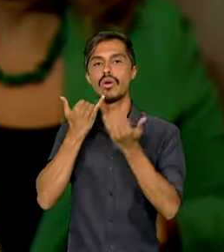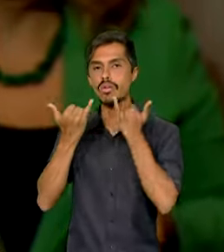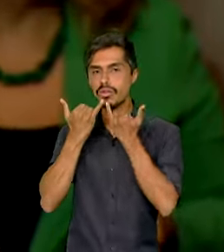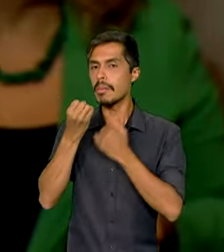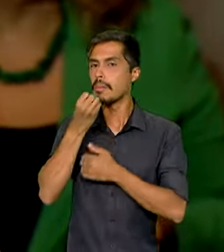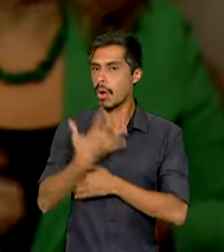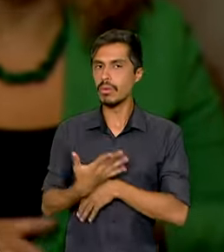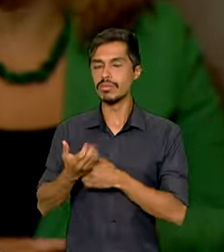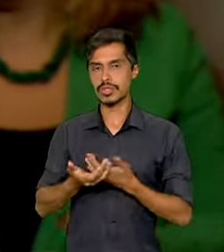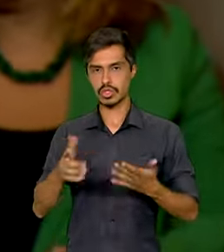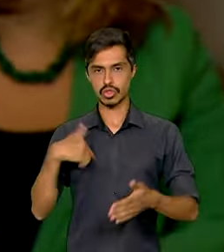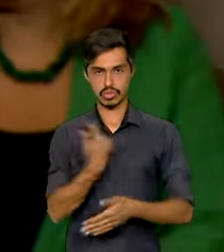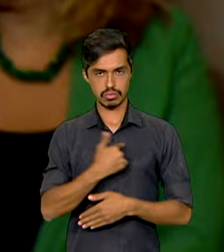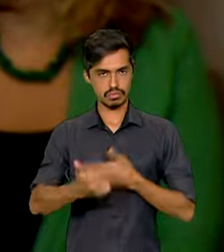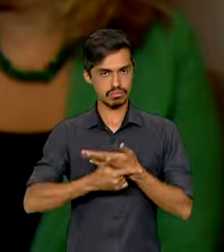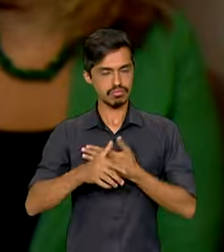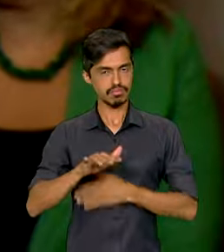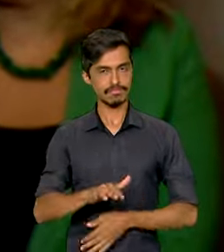papel.